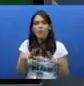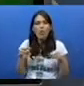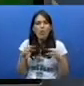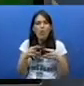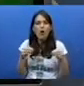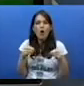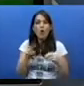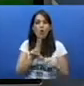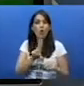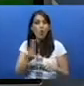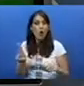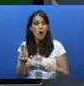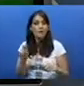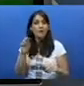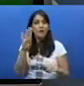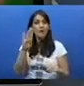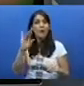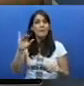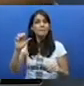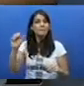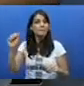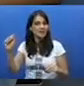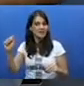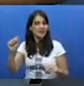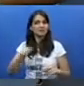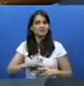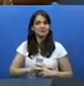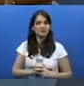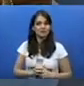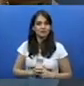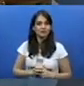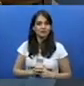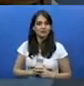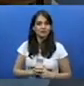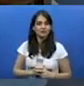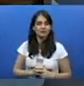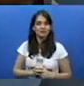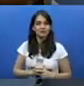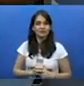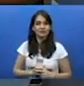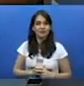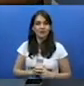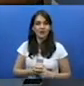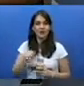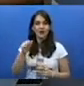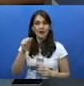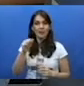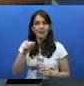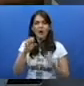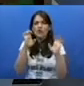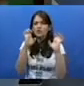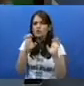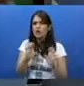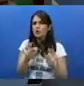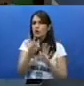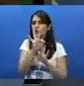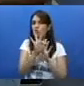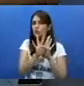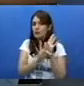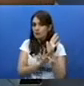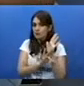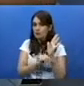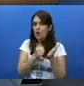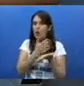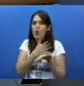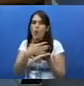Então, parágrafo, letra maiúscula, tá? Seguimos aqui o que falou sobre a estruturação do texto. É o